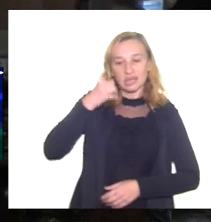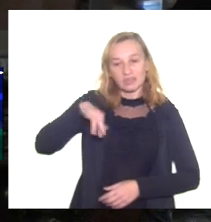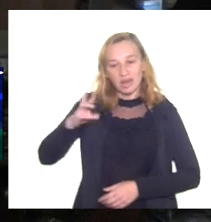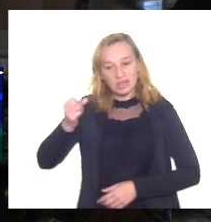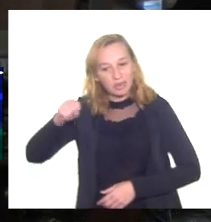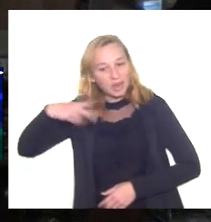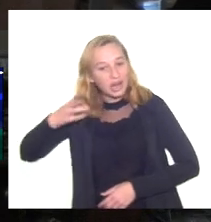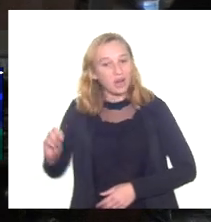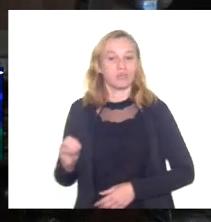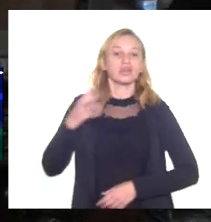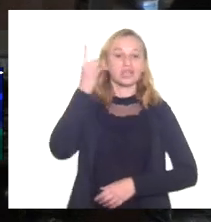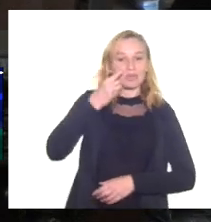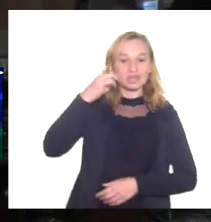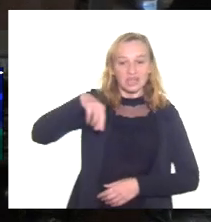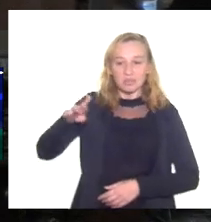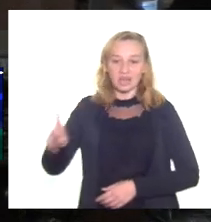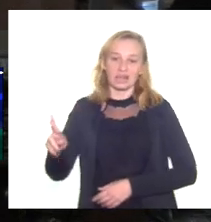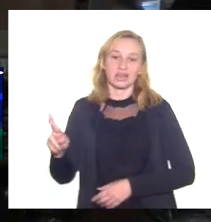Deputado Marcos Abraão.